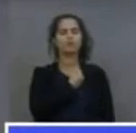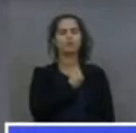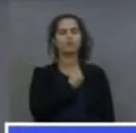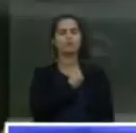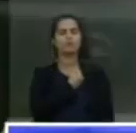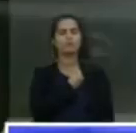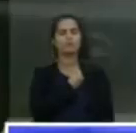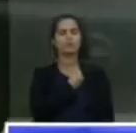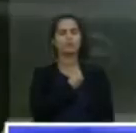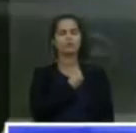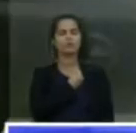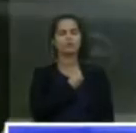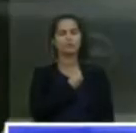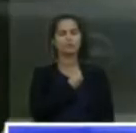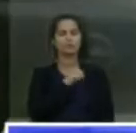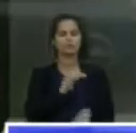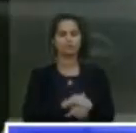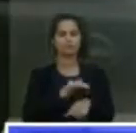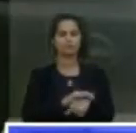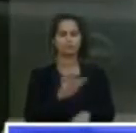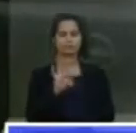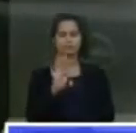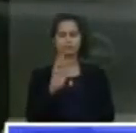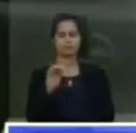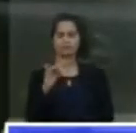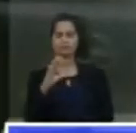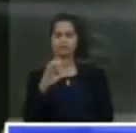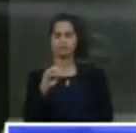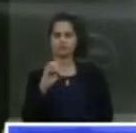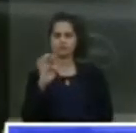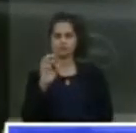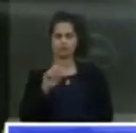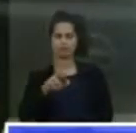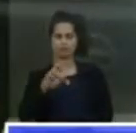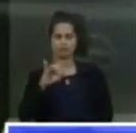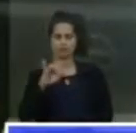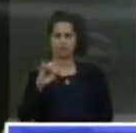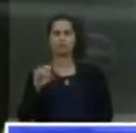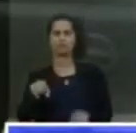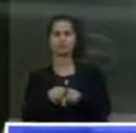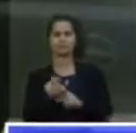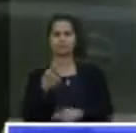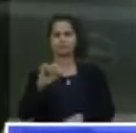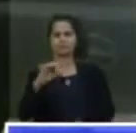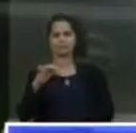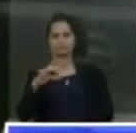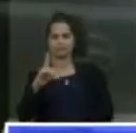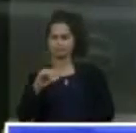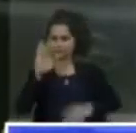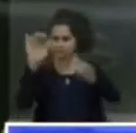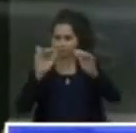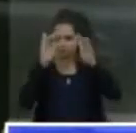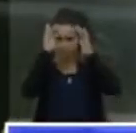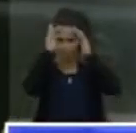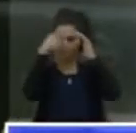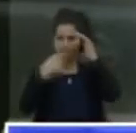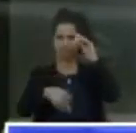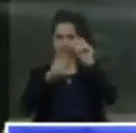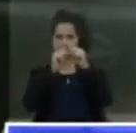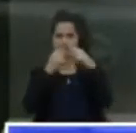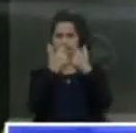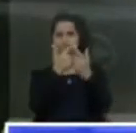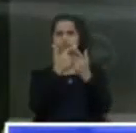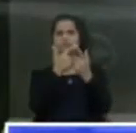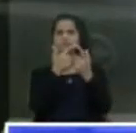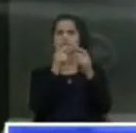1445/2017, autor Francisco Tenório Ricardo Nezinho, ementa, requer à mesa, na forma regimental,